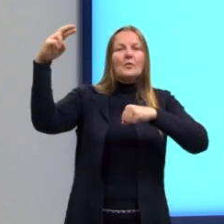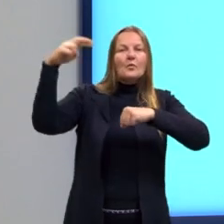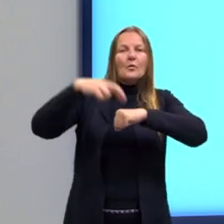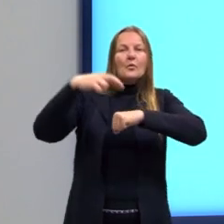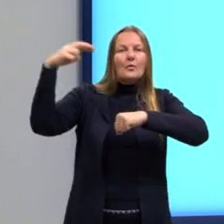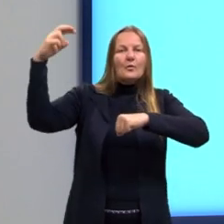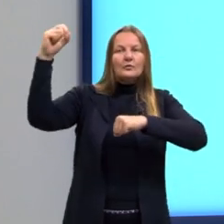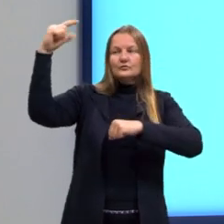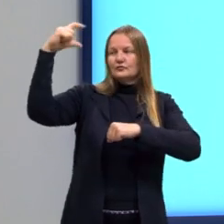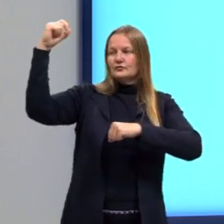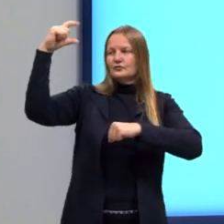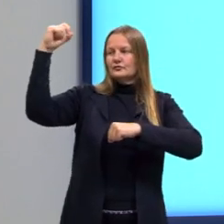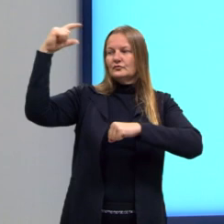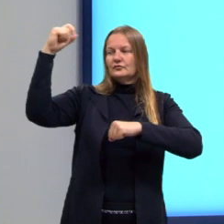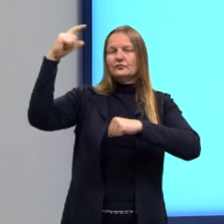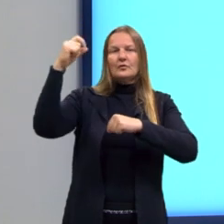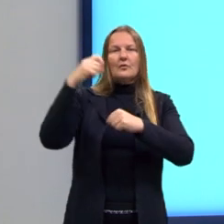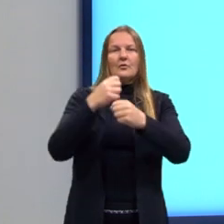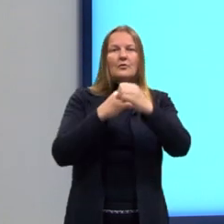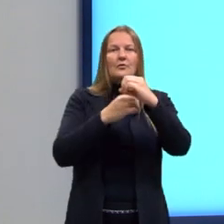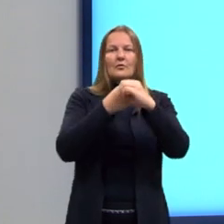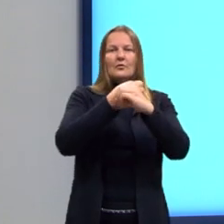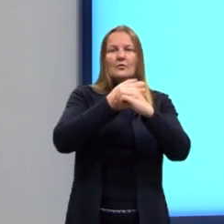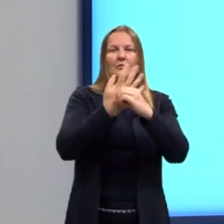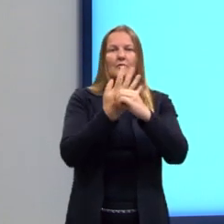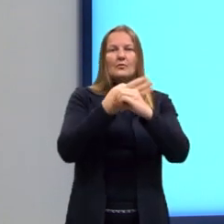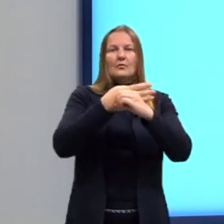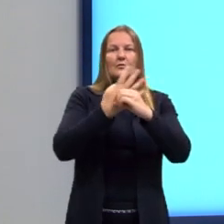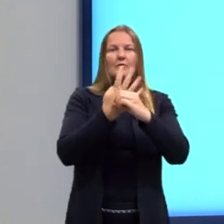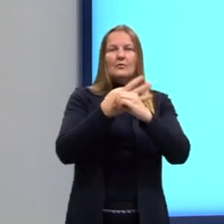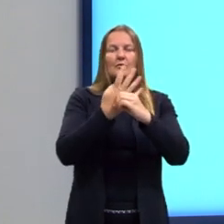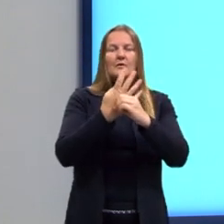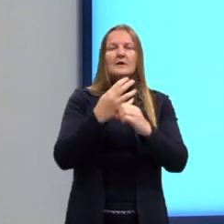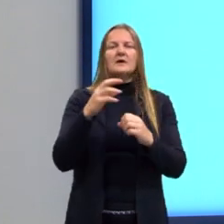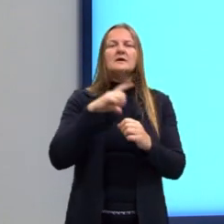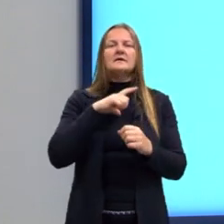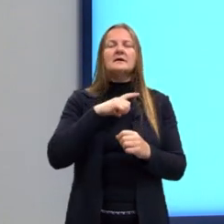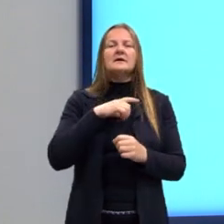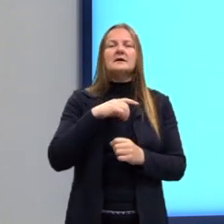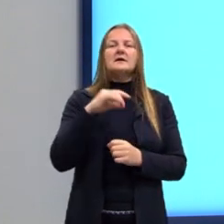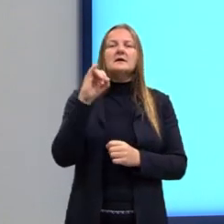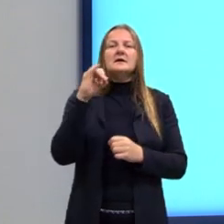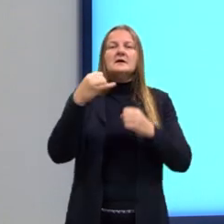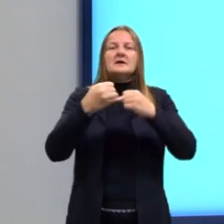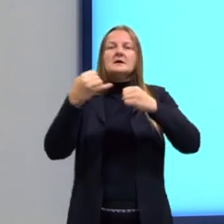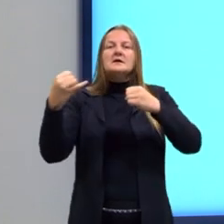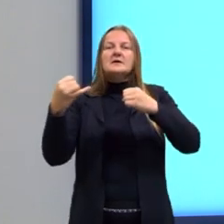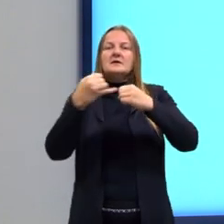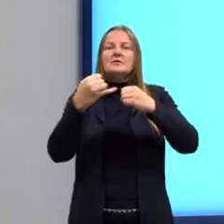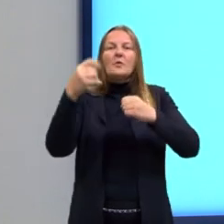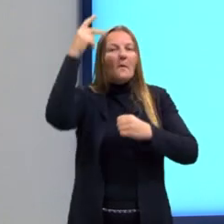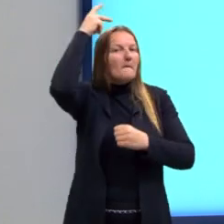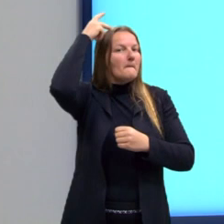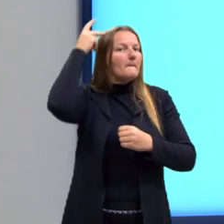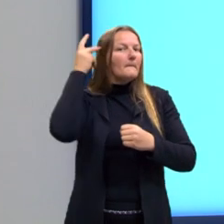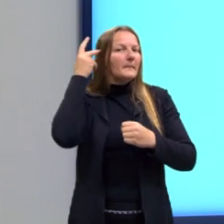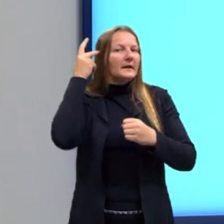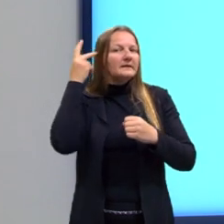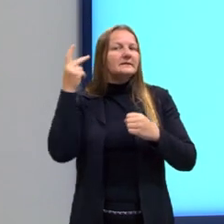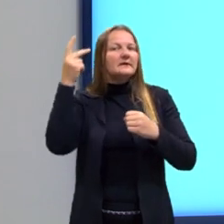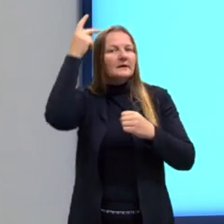são os Raios do Sol né o iam Prata Prata mais são reduzidos a prata metálica